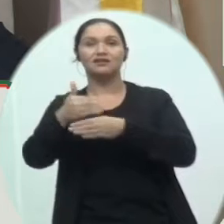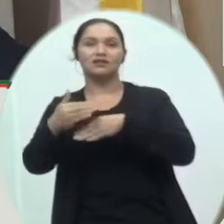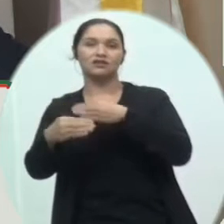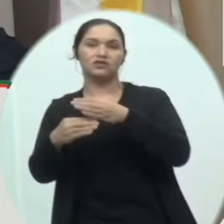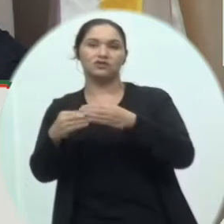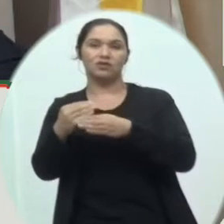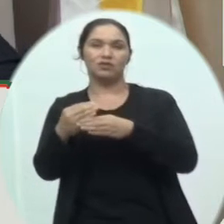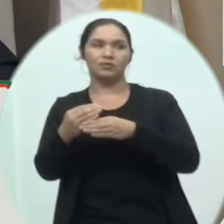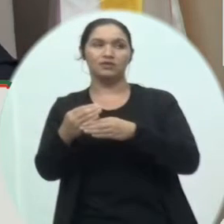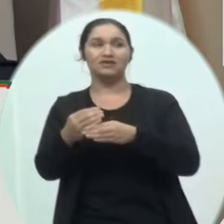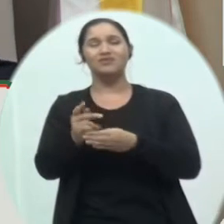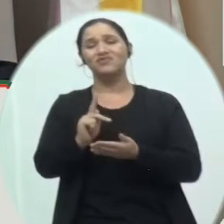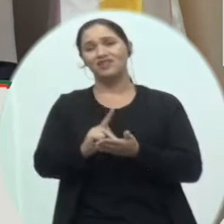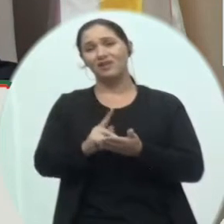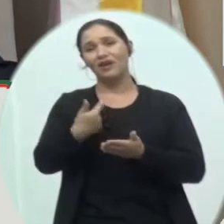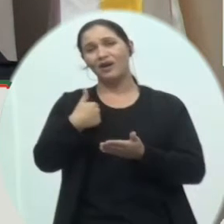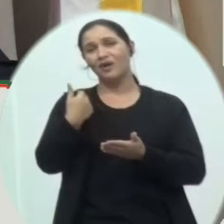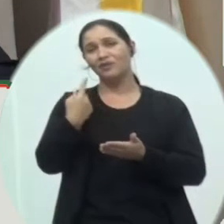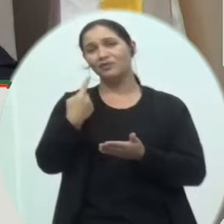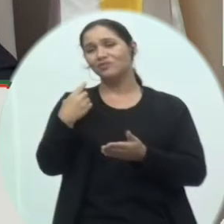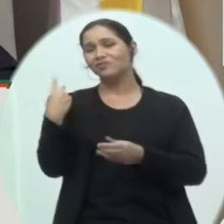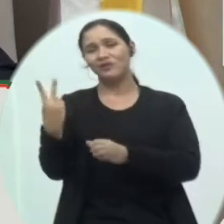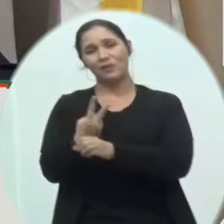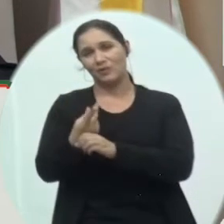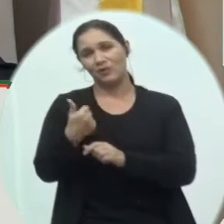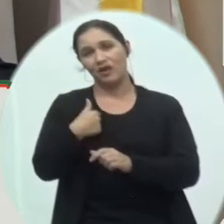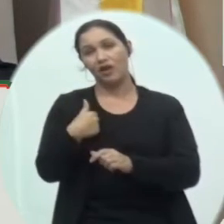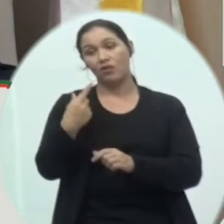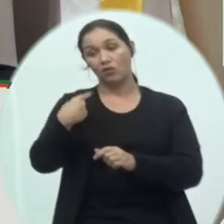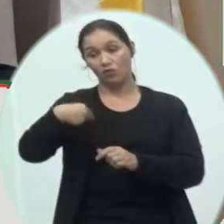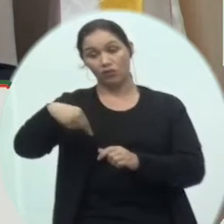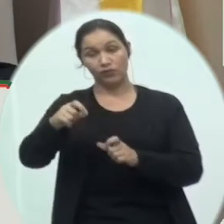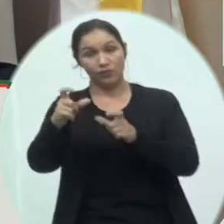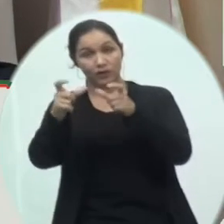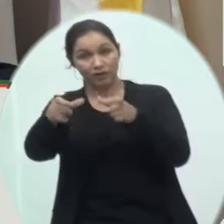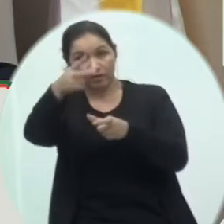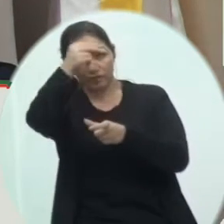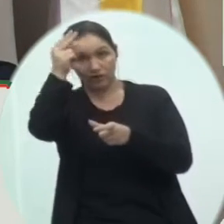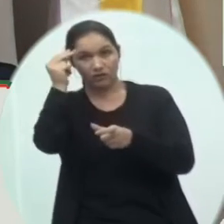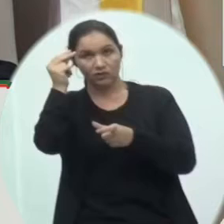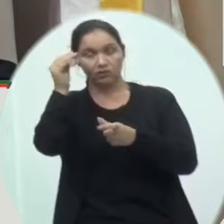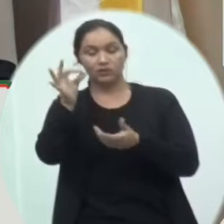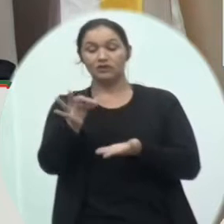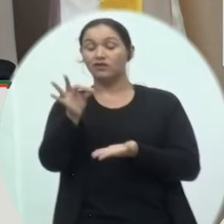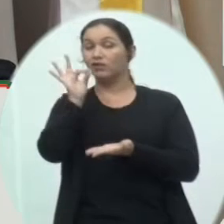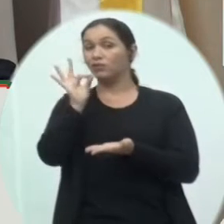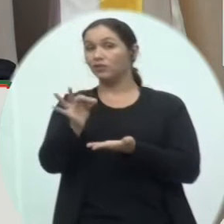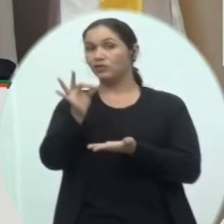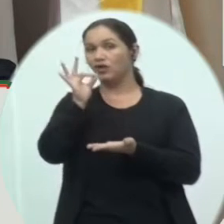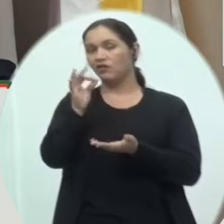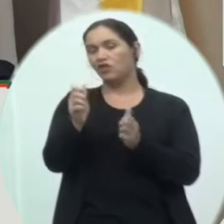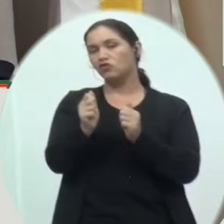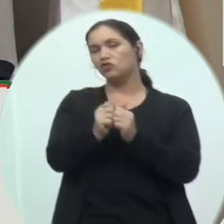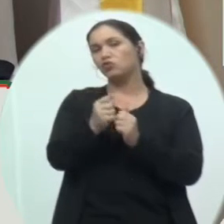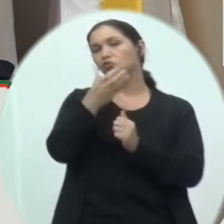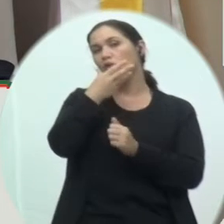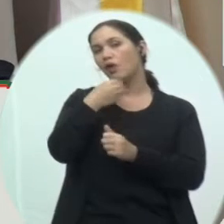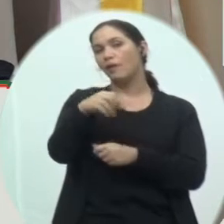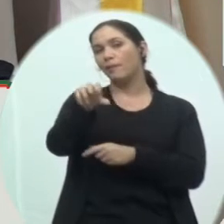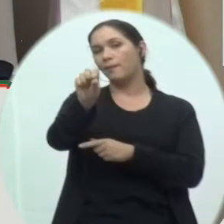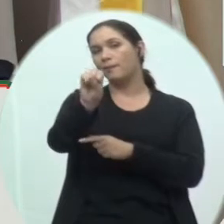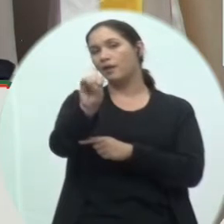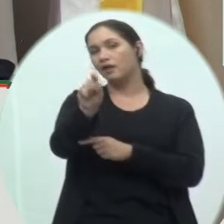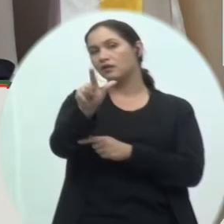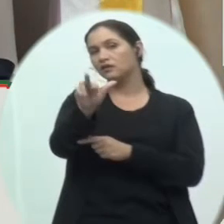prefeitura, estava com o Silvio, que é o menino que cuida que faz a parte, que organiza toda a